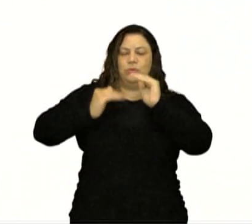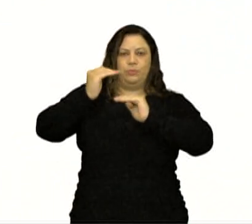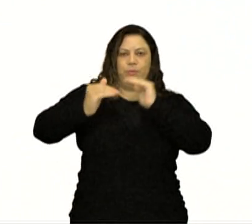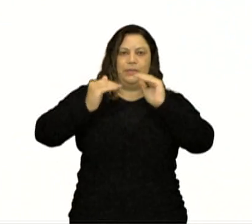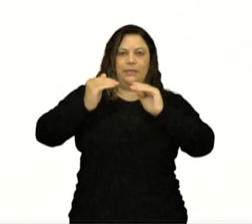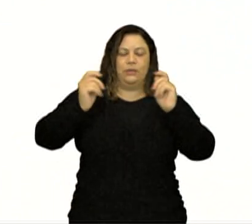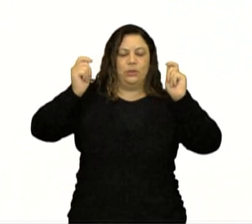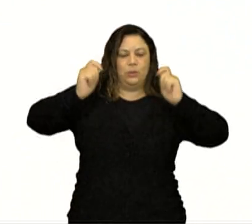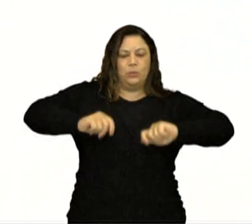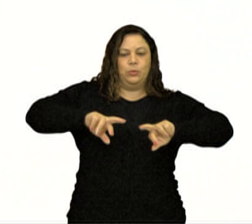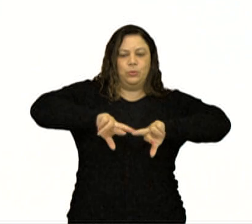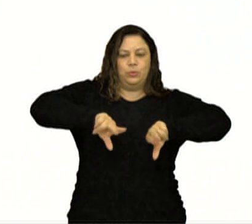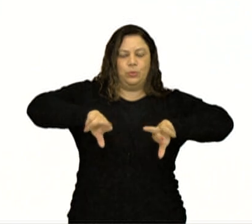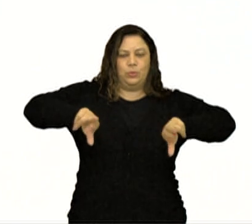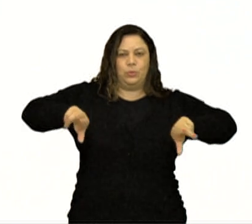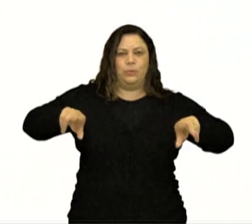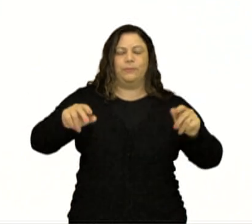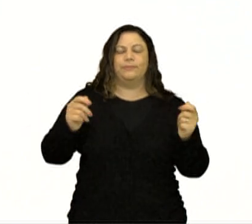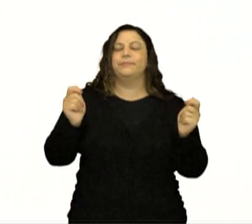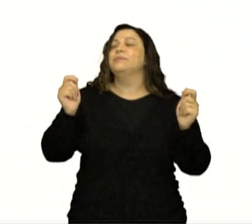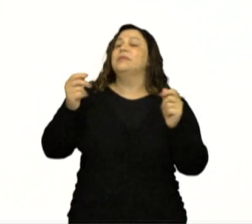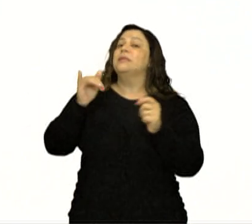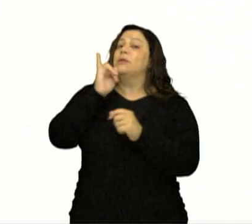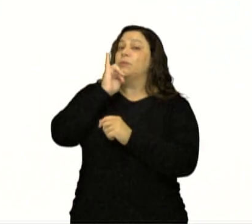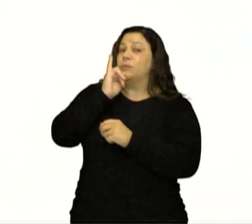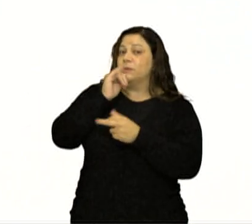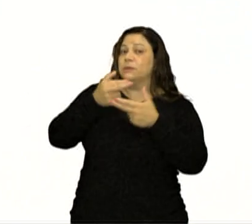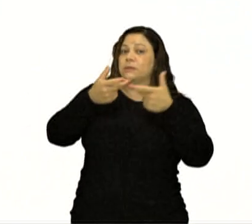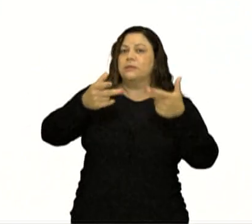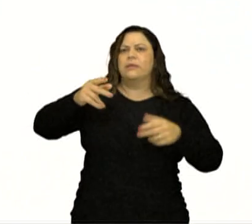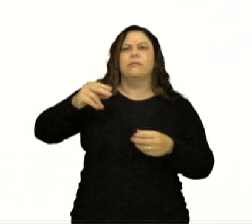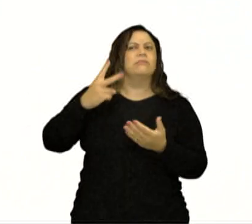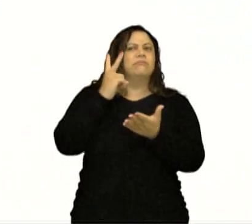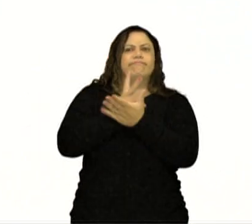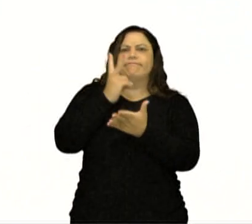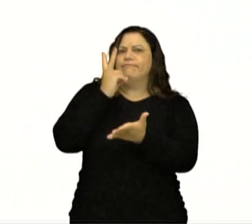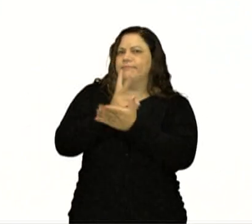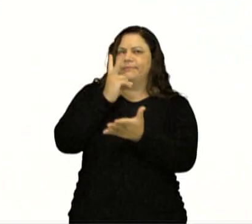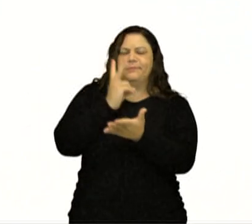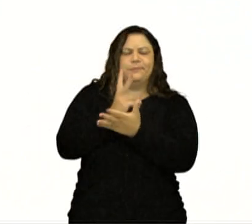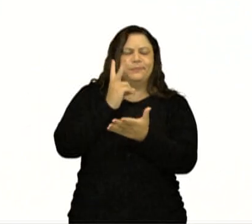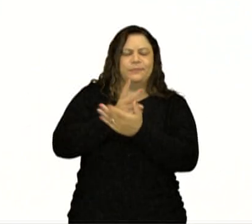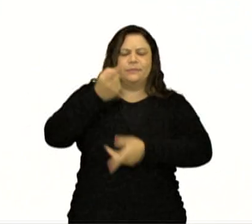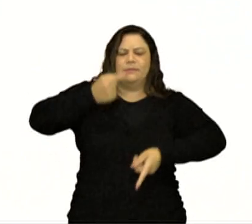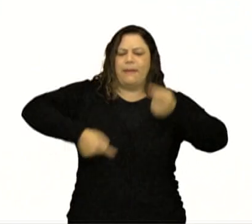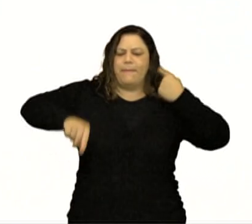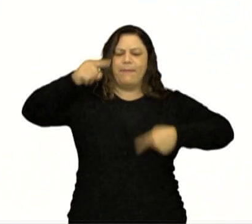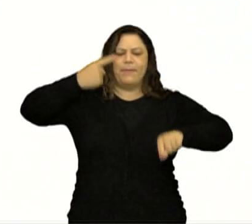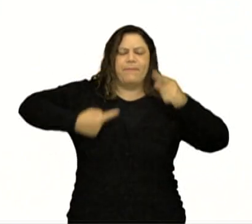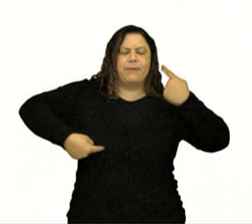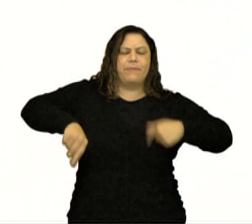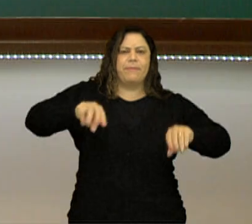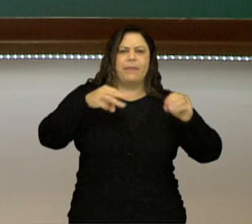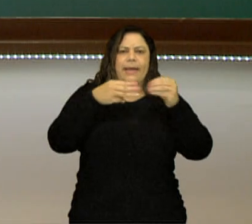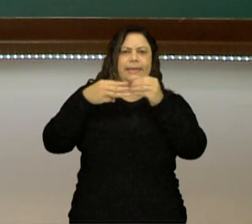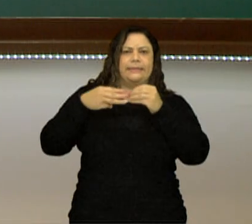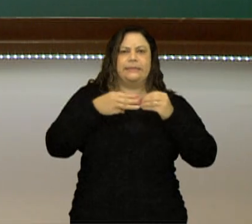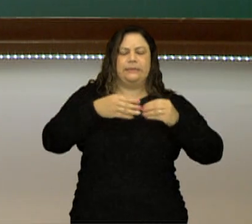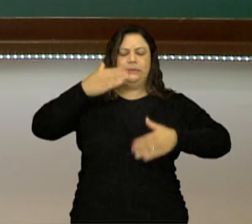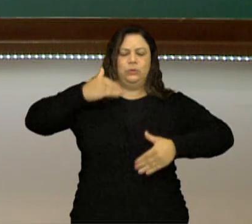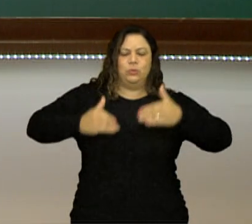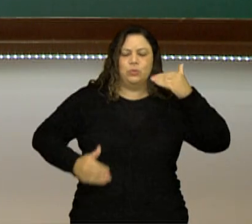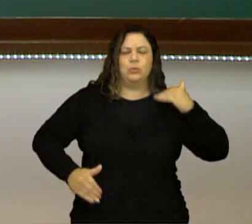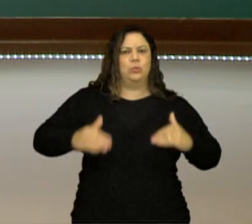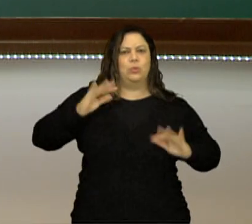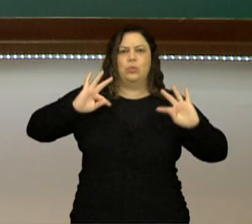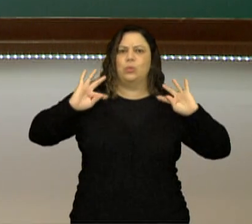partes perdidas do ser vivo. Então, assim, ela acontece o tempo todo, quase todas as células do nosso corpo, não lá no processo lá